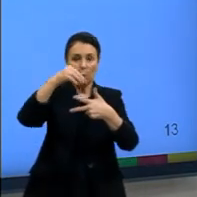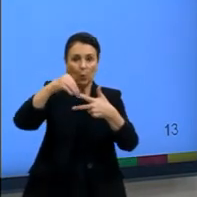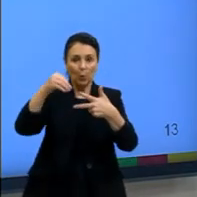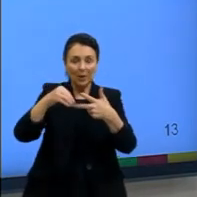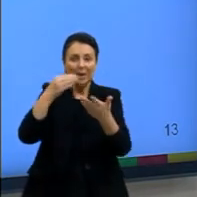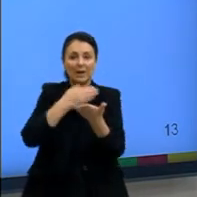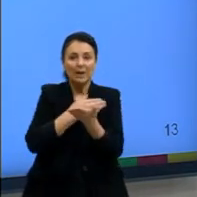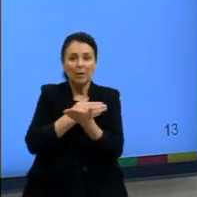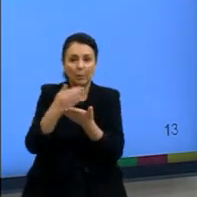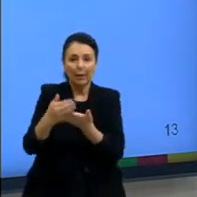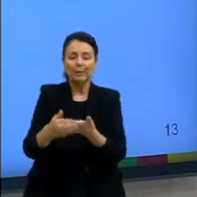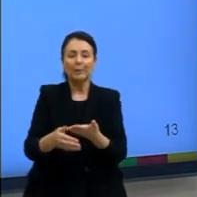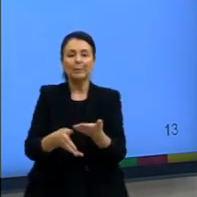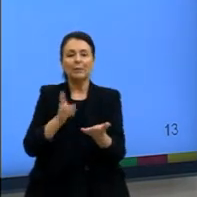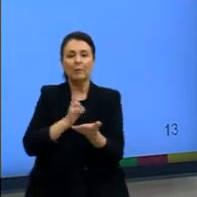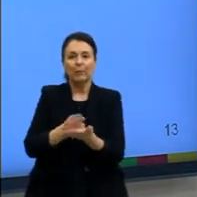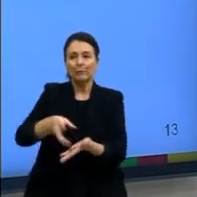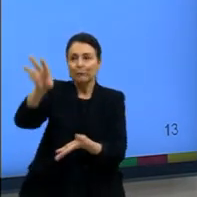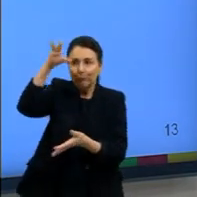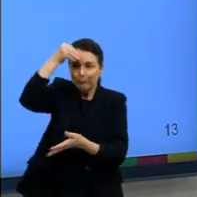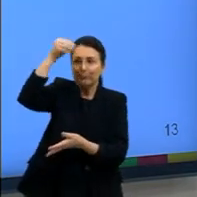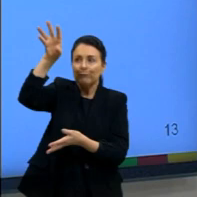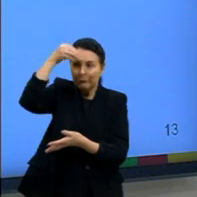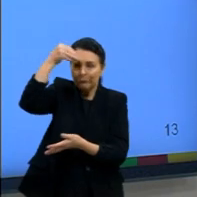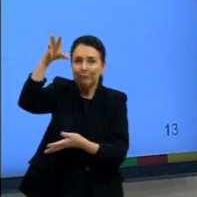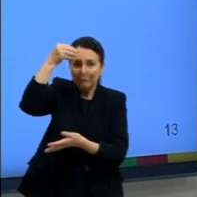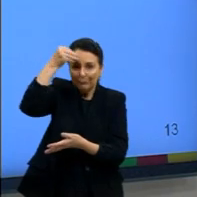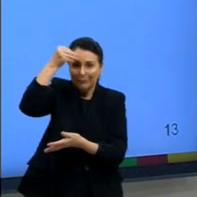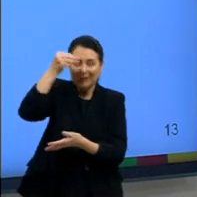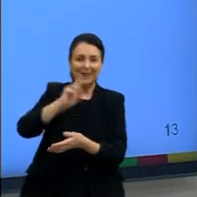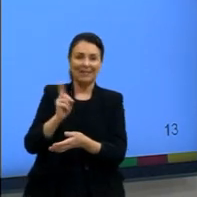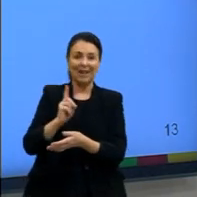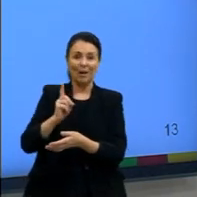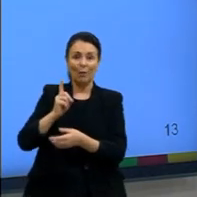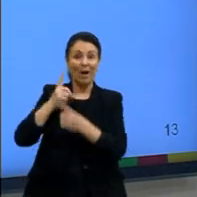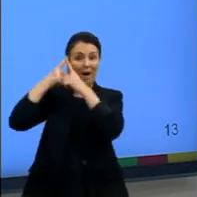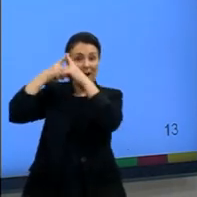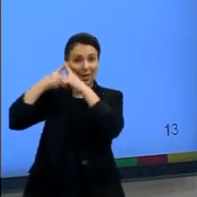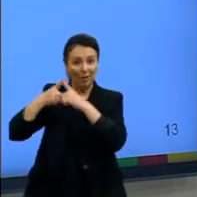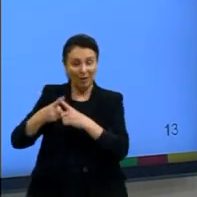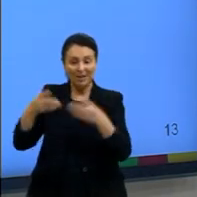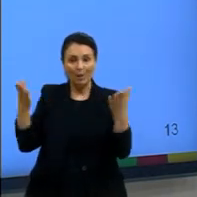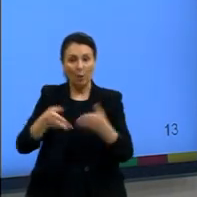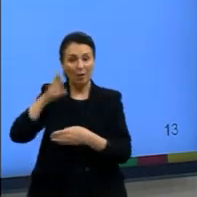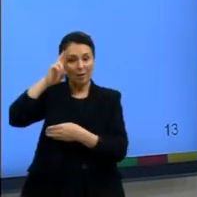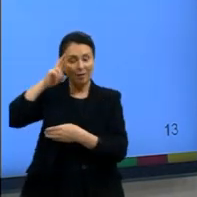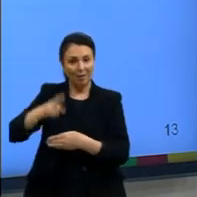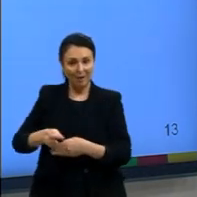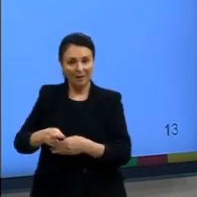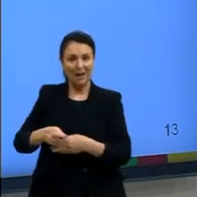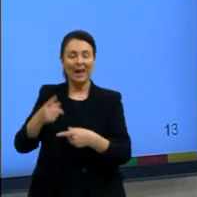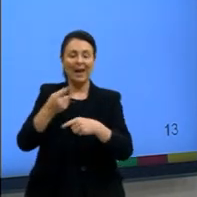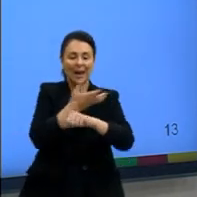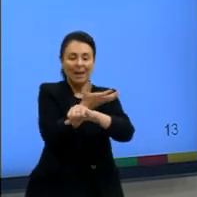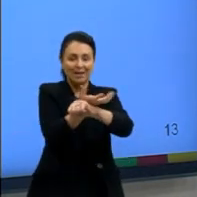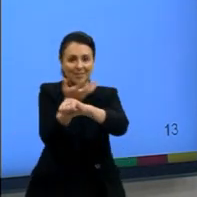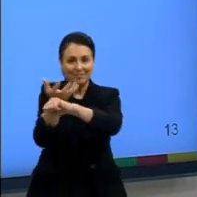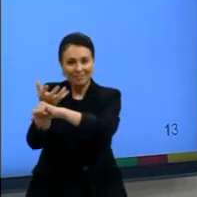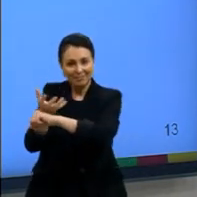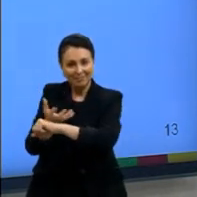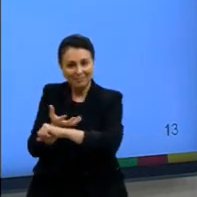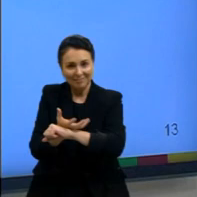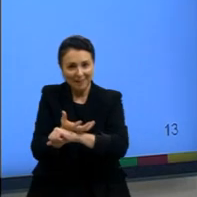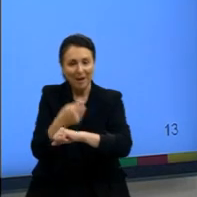a questão decoreba é preciso agora essa lógica e raciocínio que ele cruza com outra disciplina né então